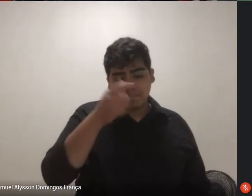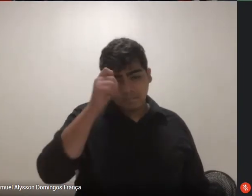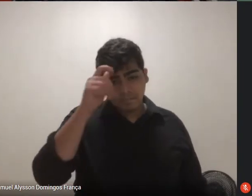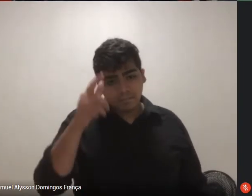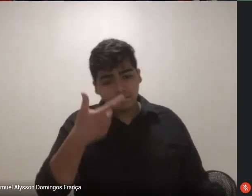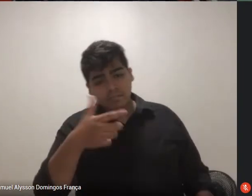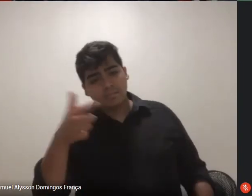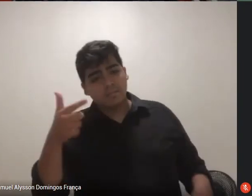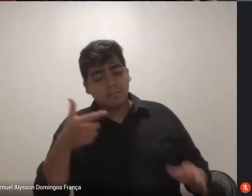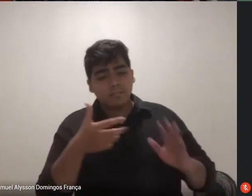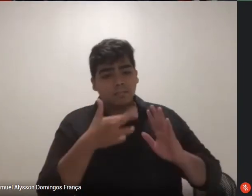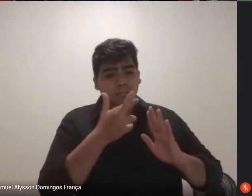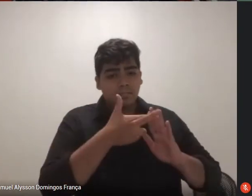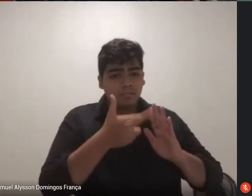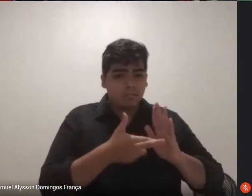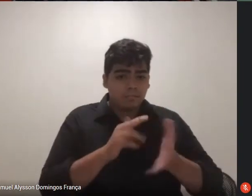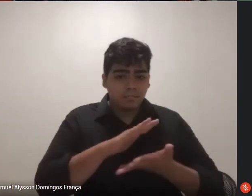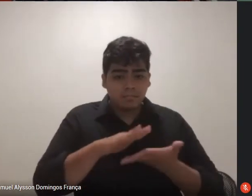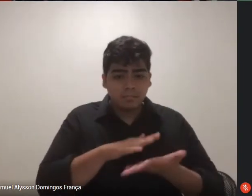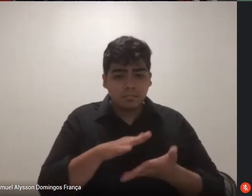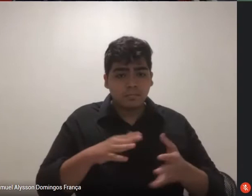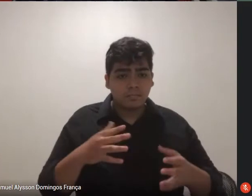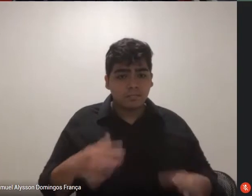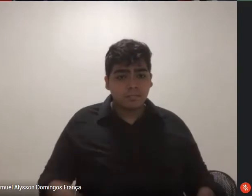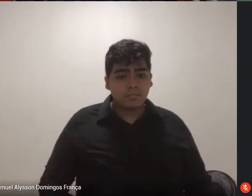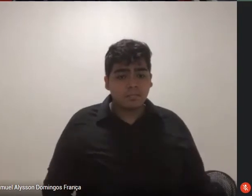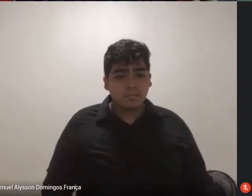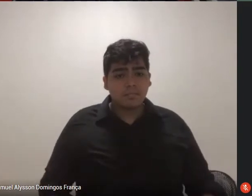de João Pessoa. Porém, durante o processo,